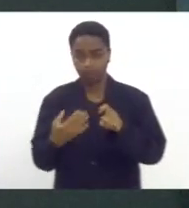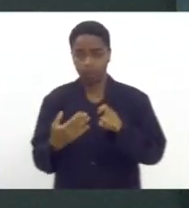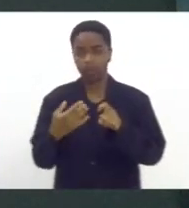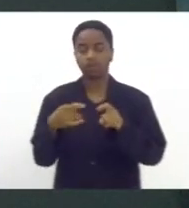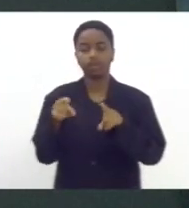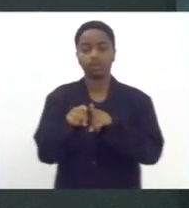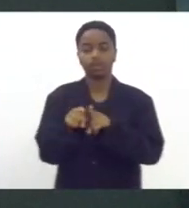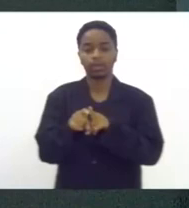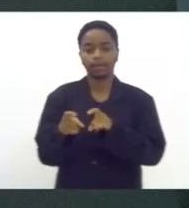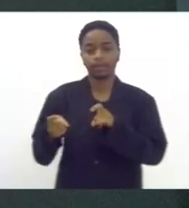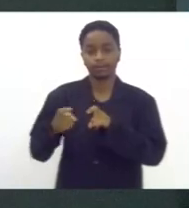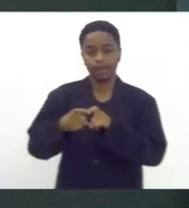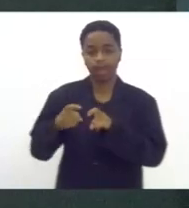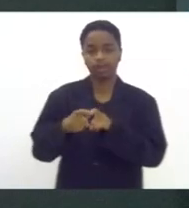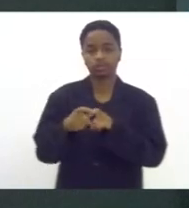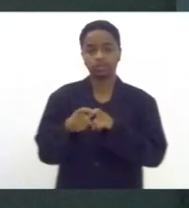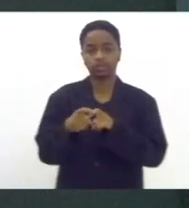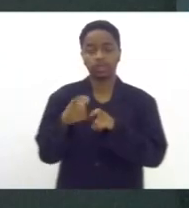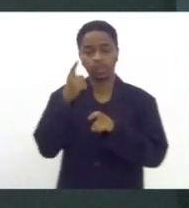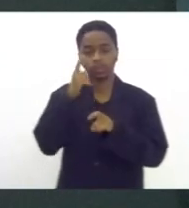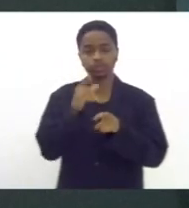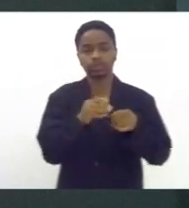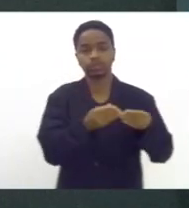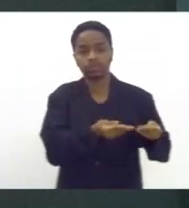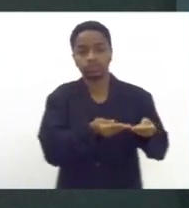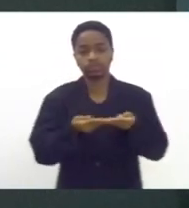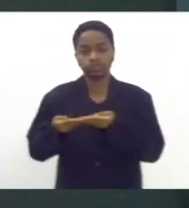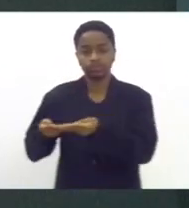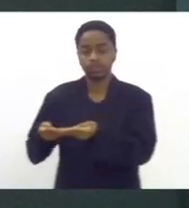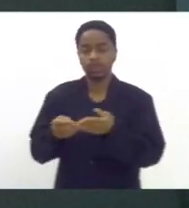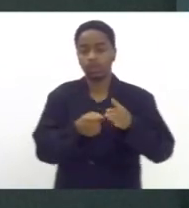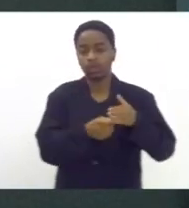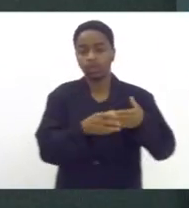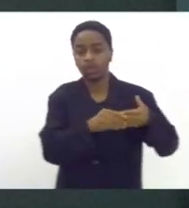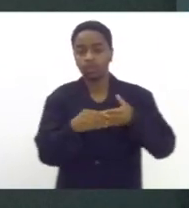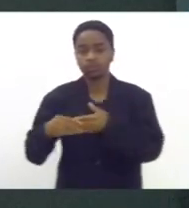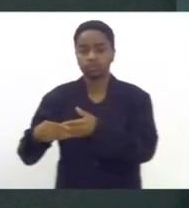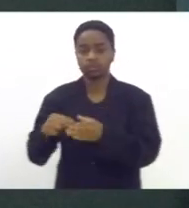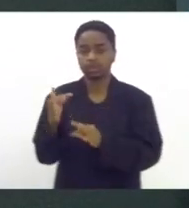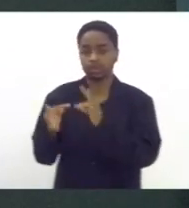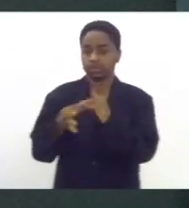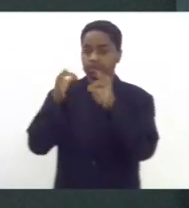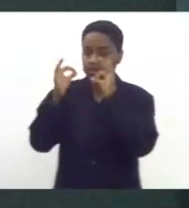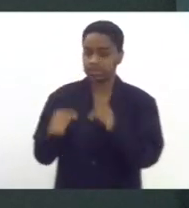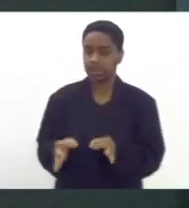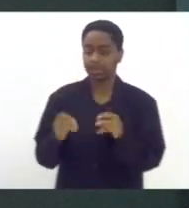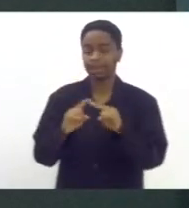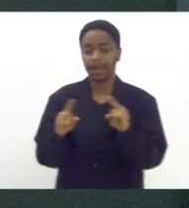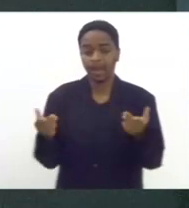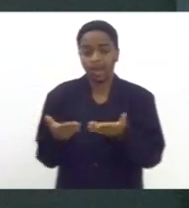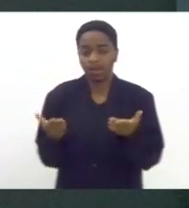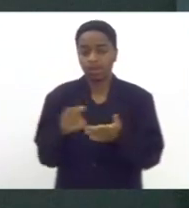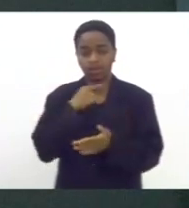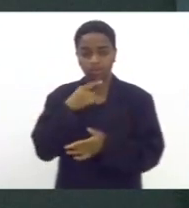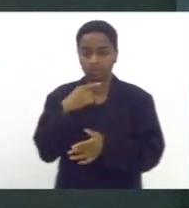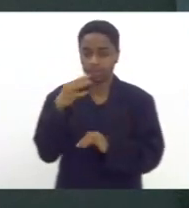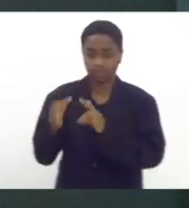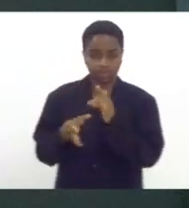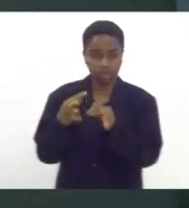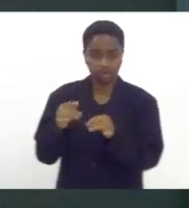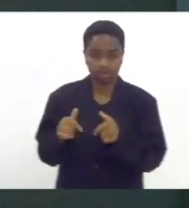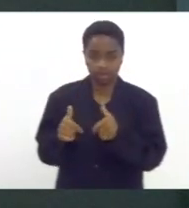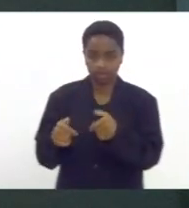encaminhou o tratamento adequado e efetivo e esse tratamento está sendo negado PR minha filha